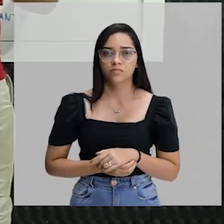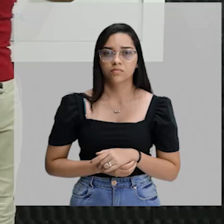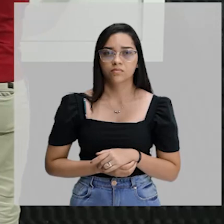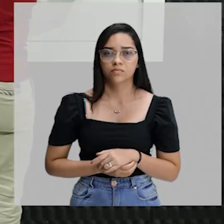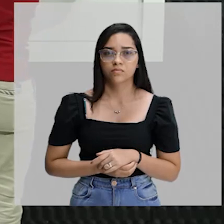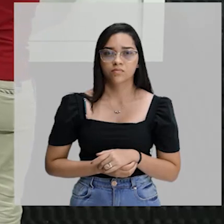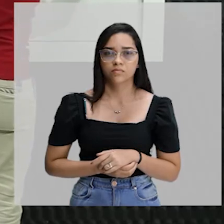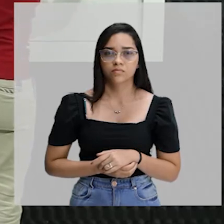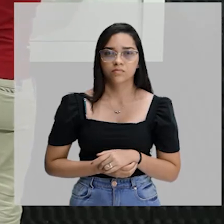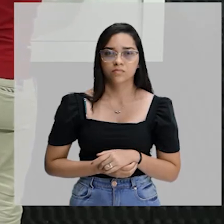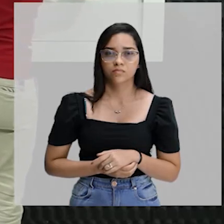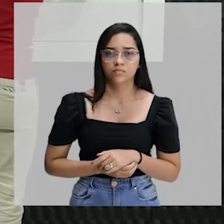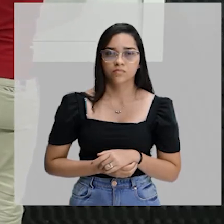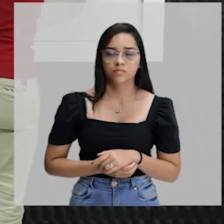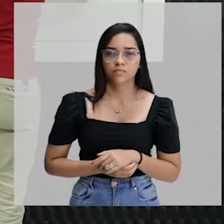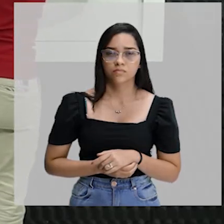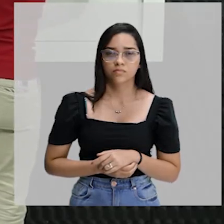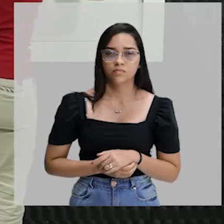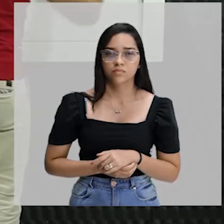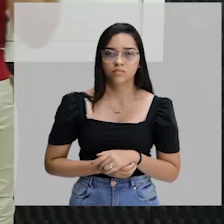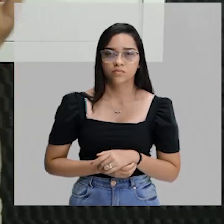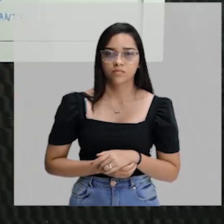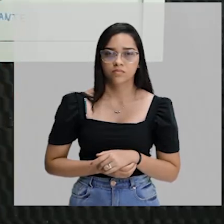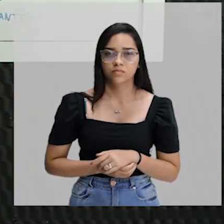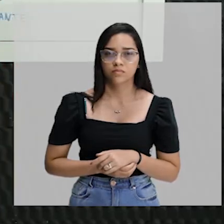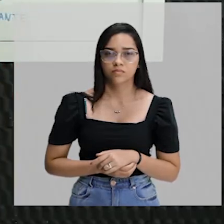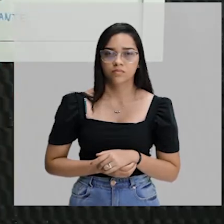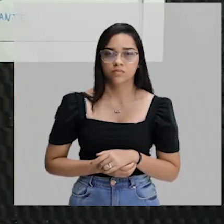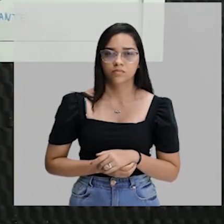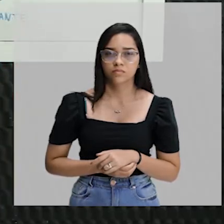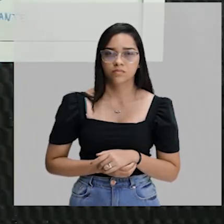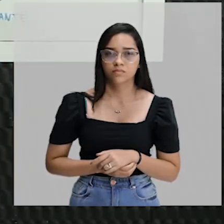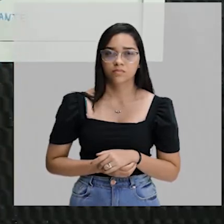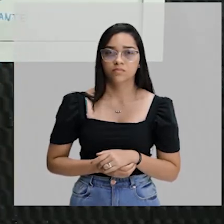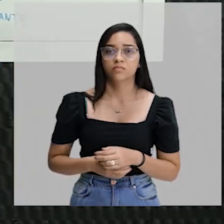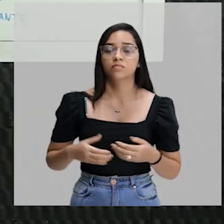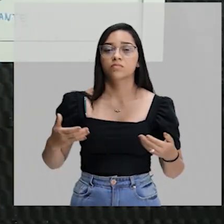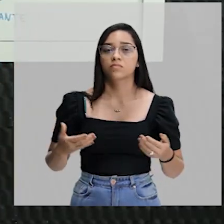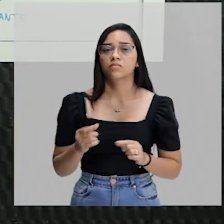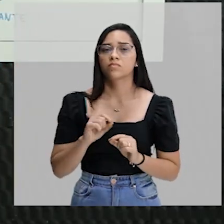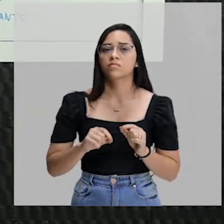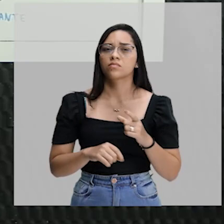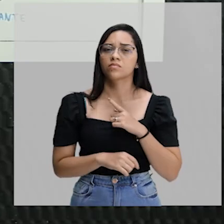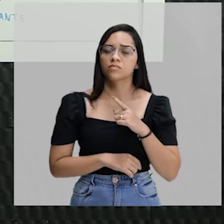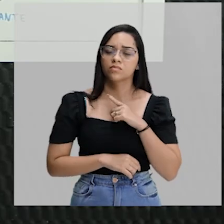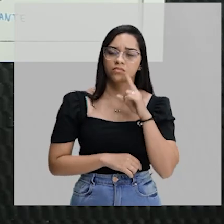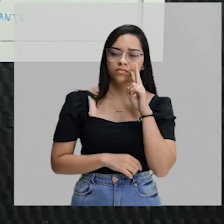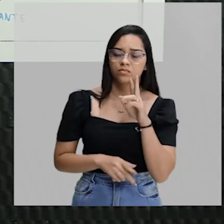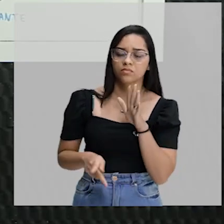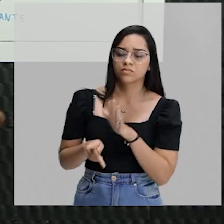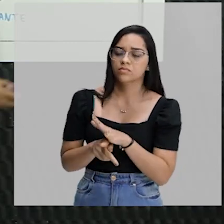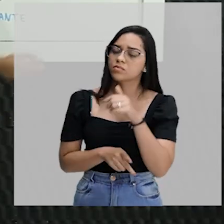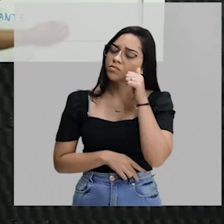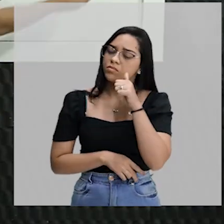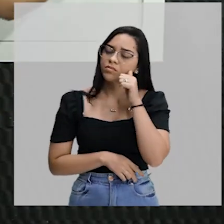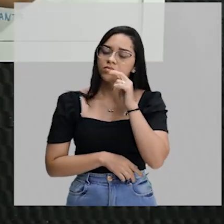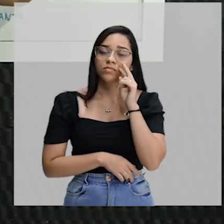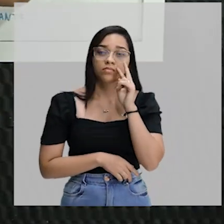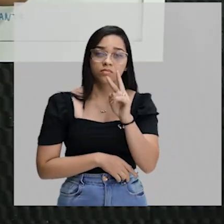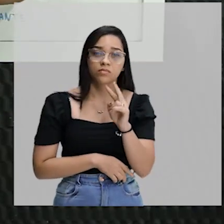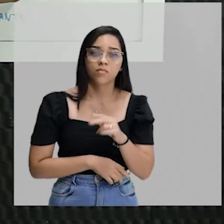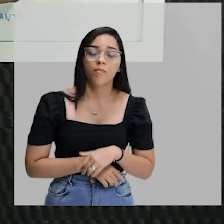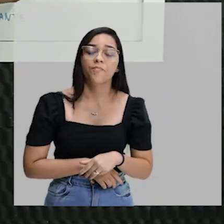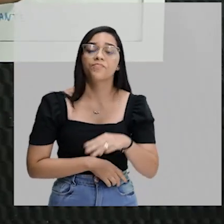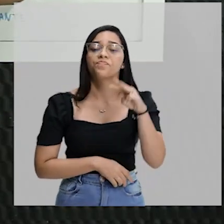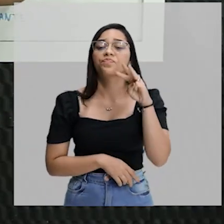é XAzão, XAzinho. Esqueci de colocar o X. Pronto. Olha somente para os indivíduos do sexo feminino. Quem